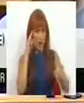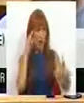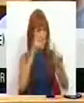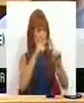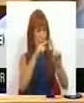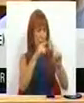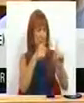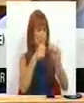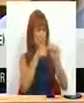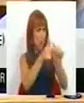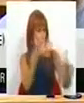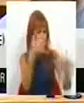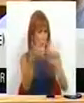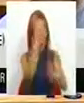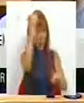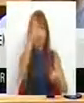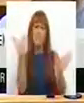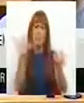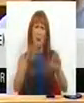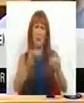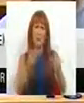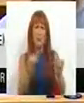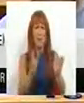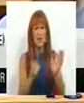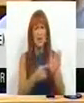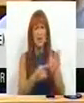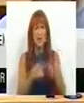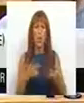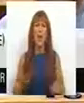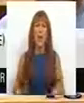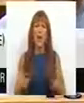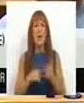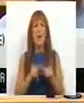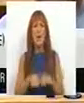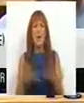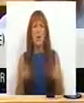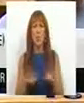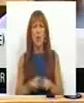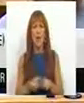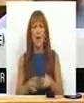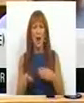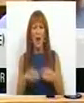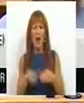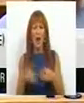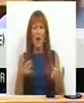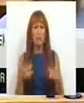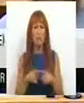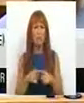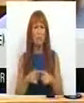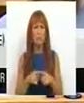metas sejam cumpridas, é preciso muito mais do que isto. É necessário que se flexibilizem